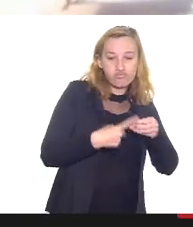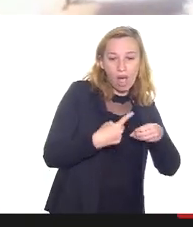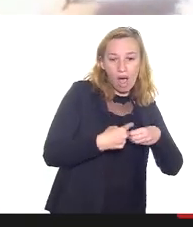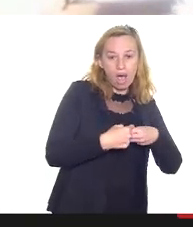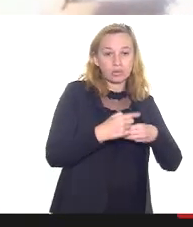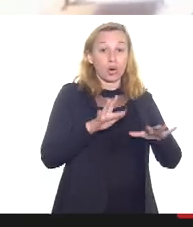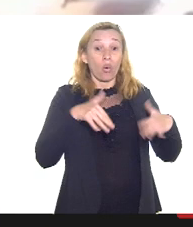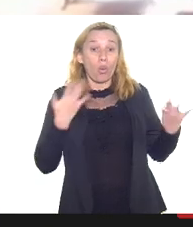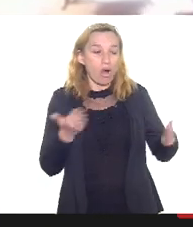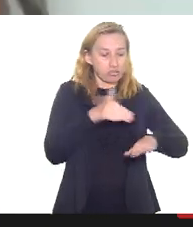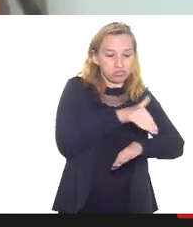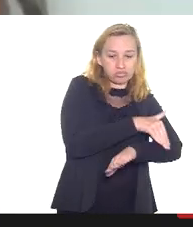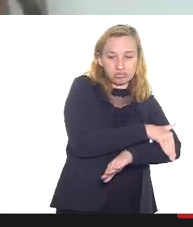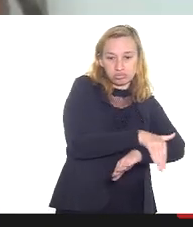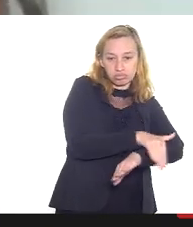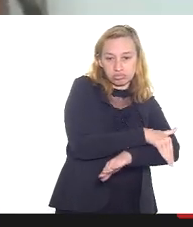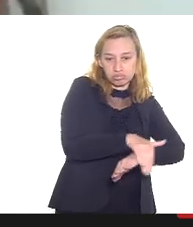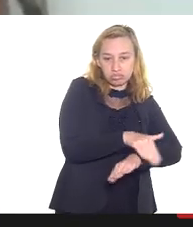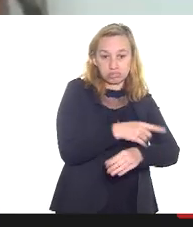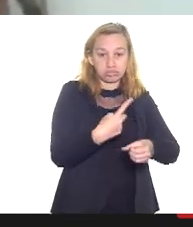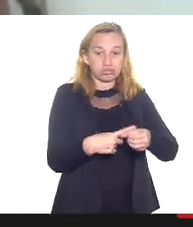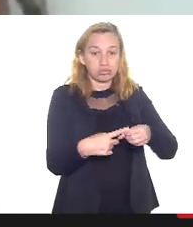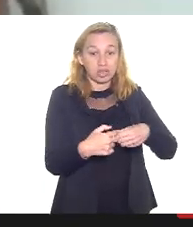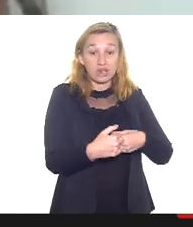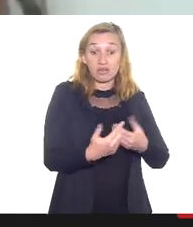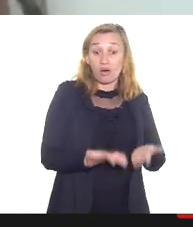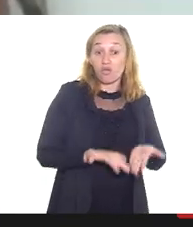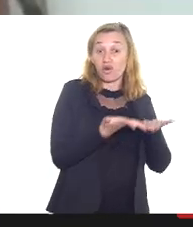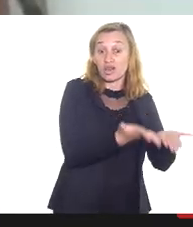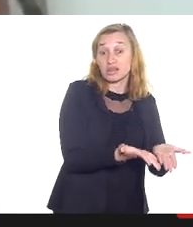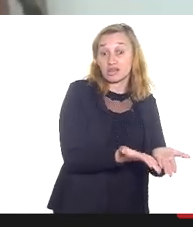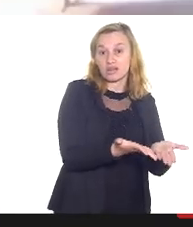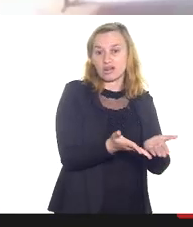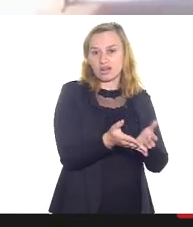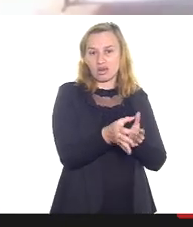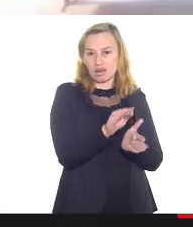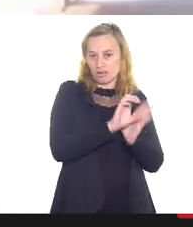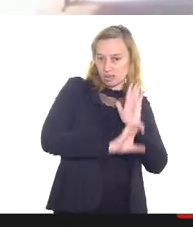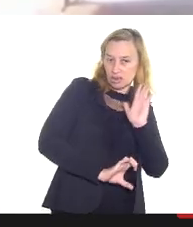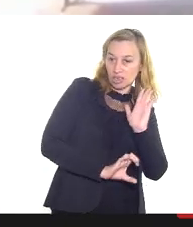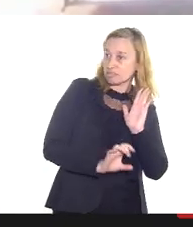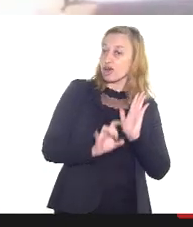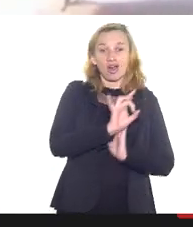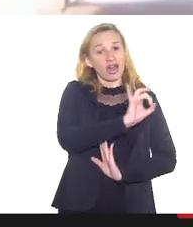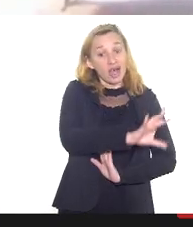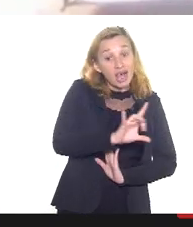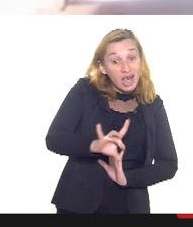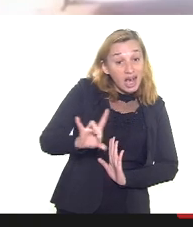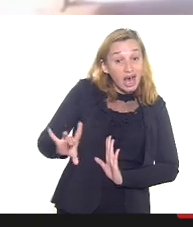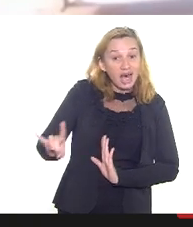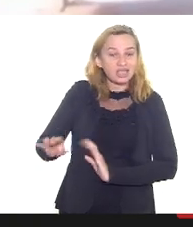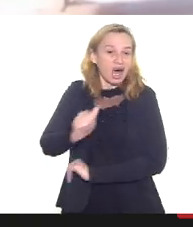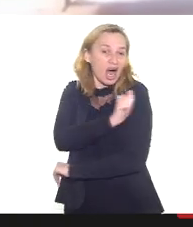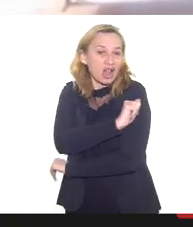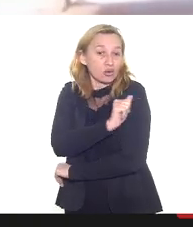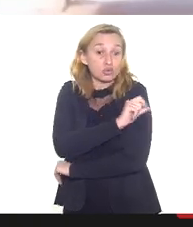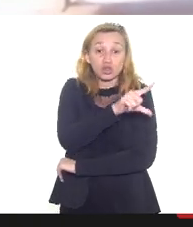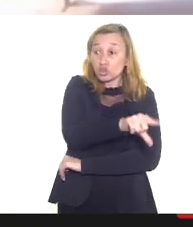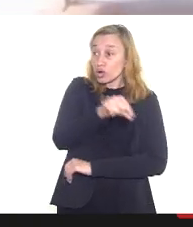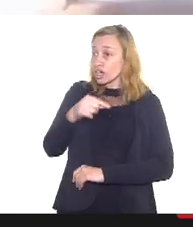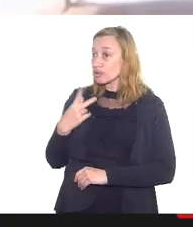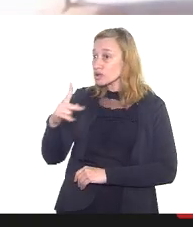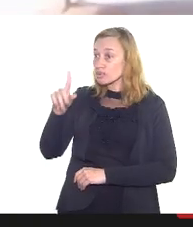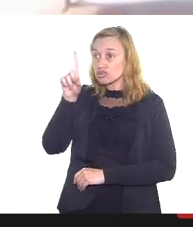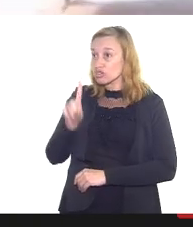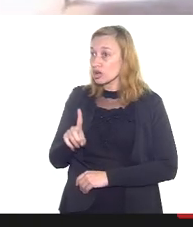oferecer esses itinerários. É? Cada estudante desse estado deverá ter oportunidade de escolher o que quiser, né?